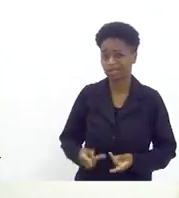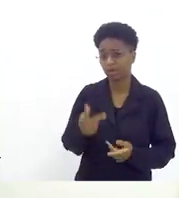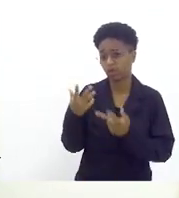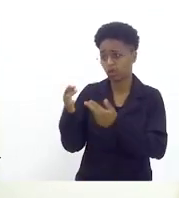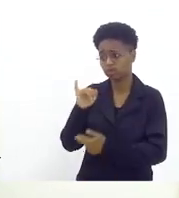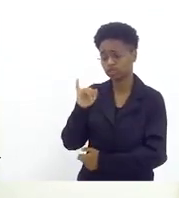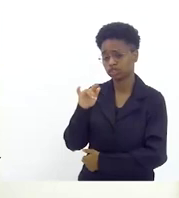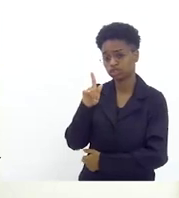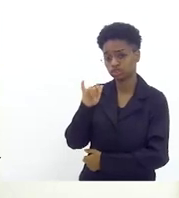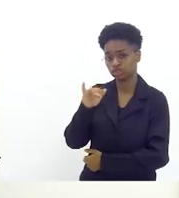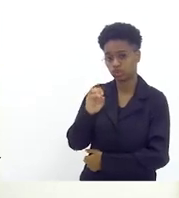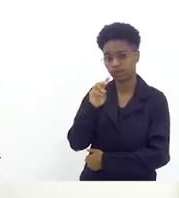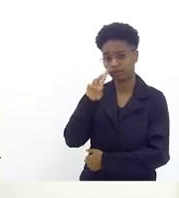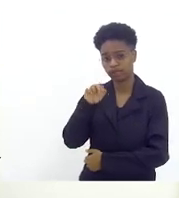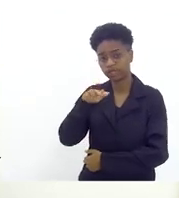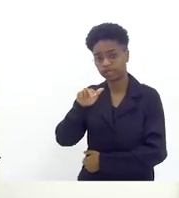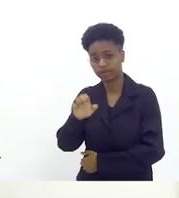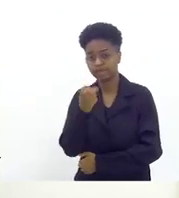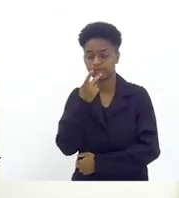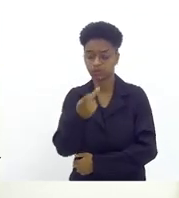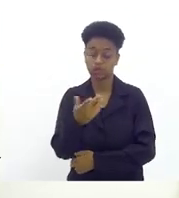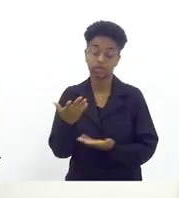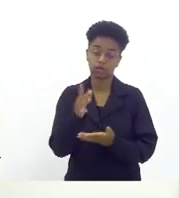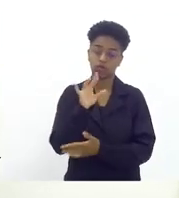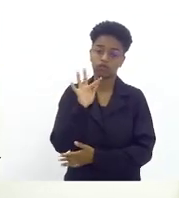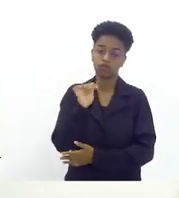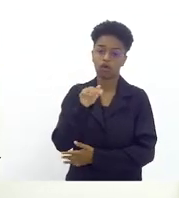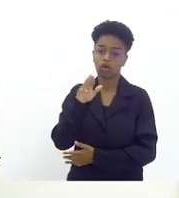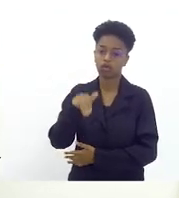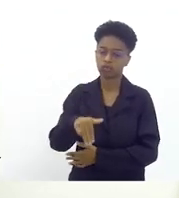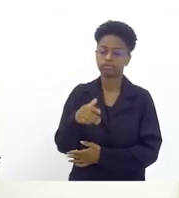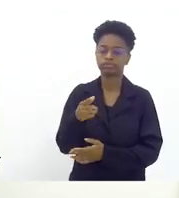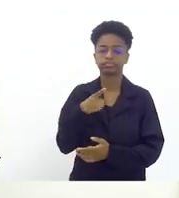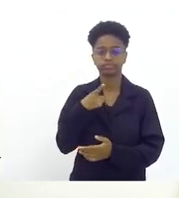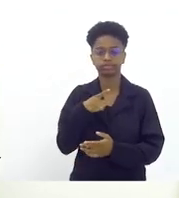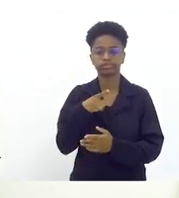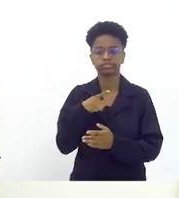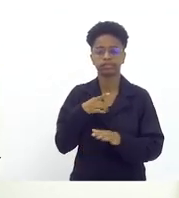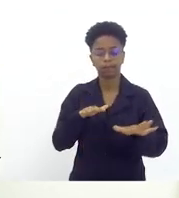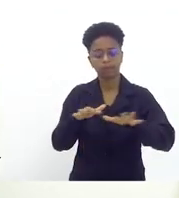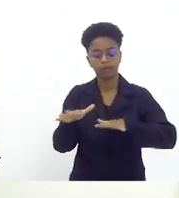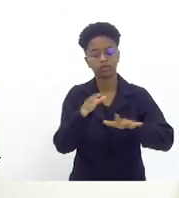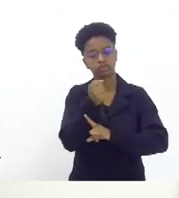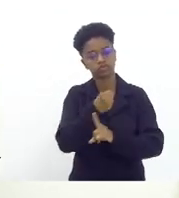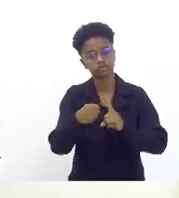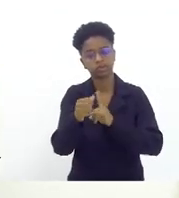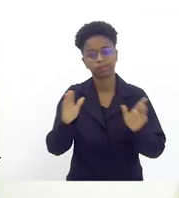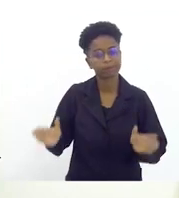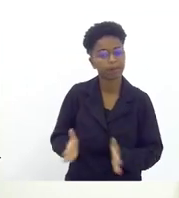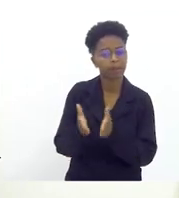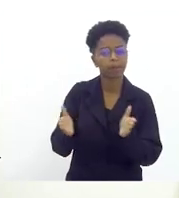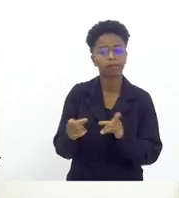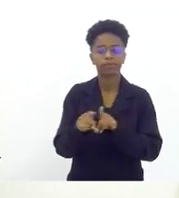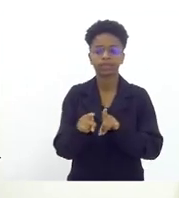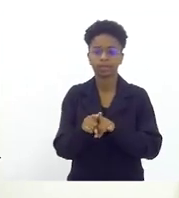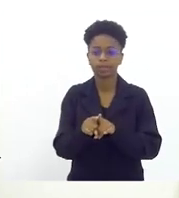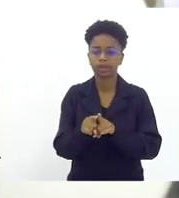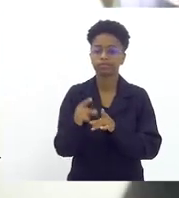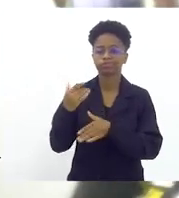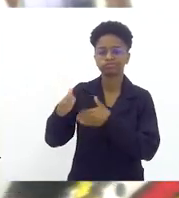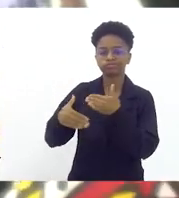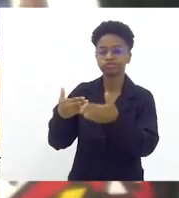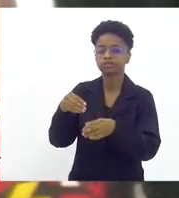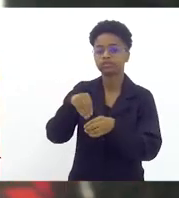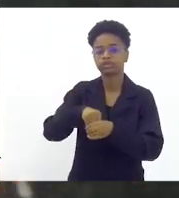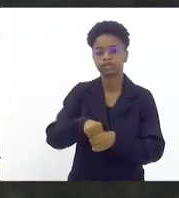O Fórum tem construído muito, né, muito, muito, movimento social, caminhando ali também com os avanços dentro